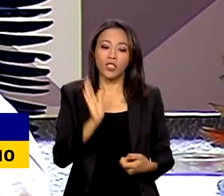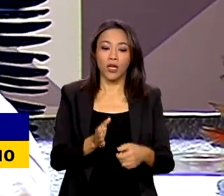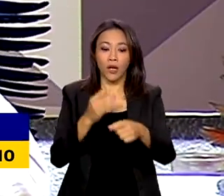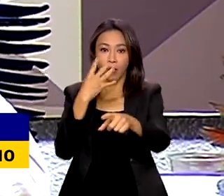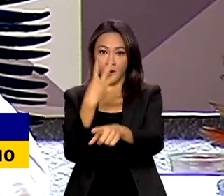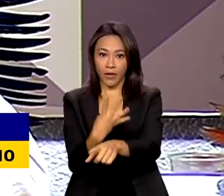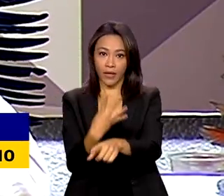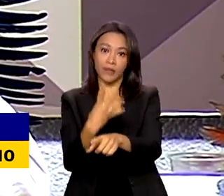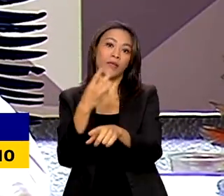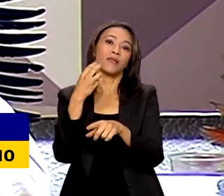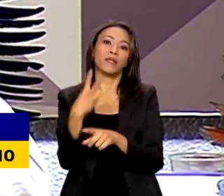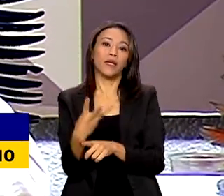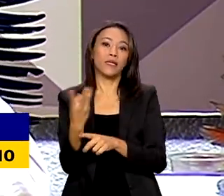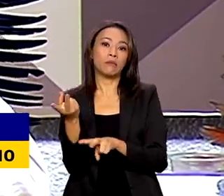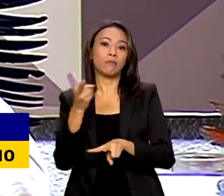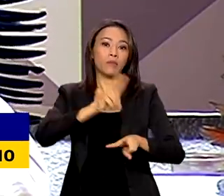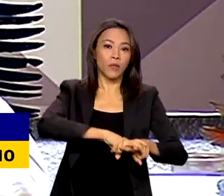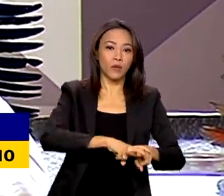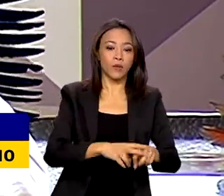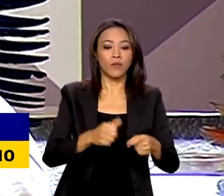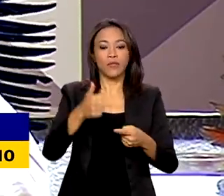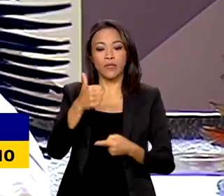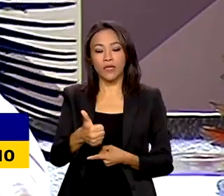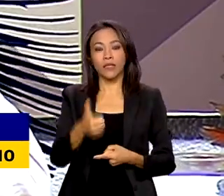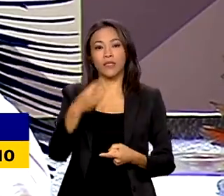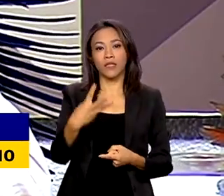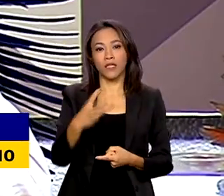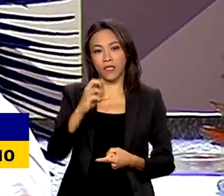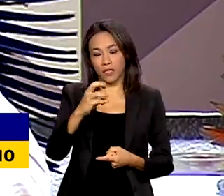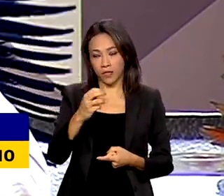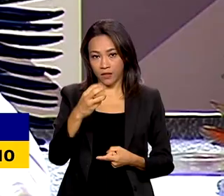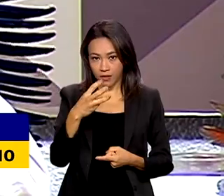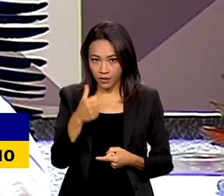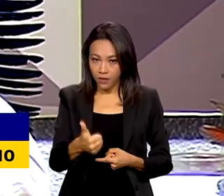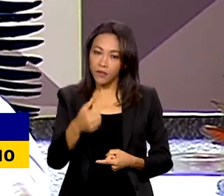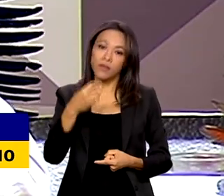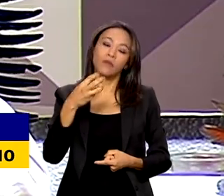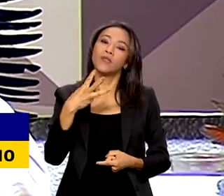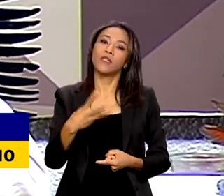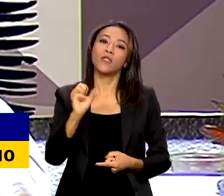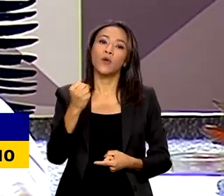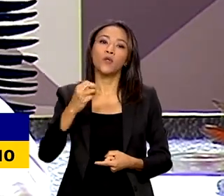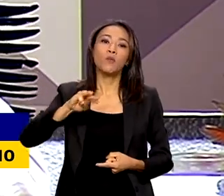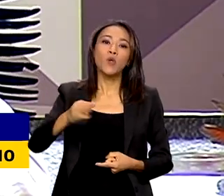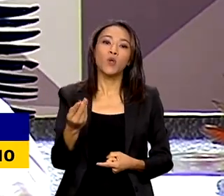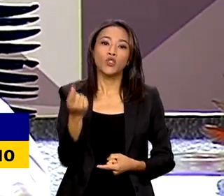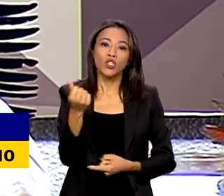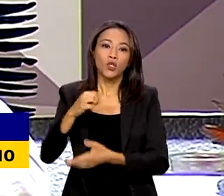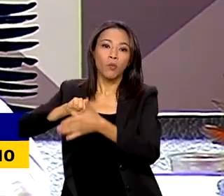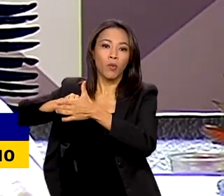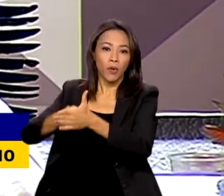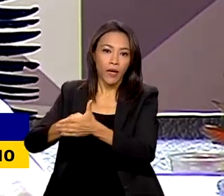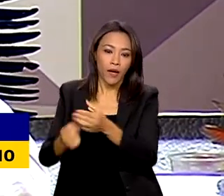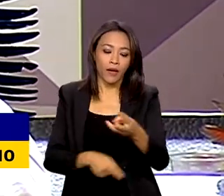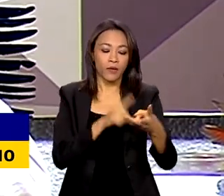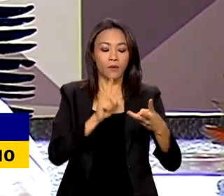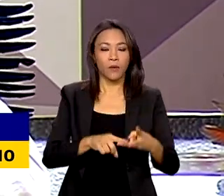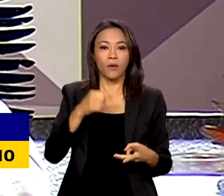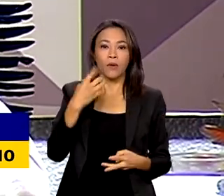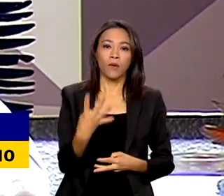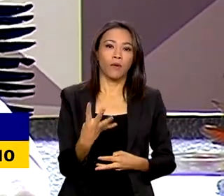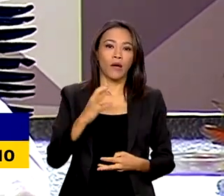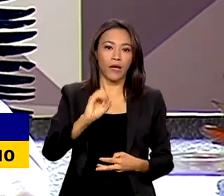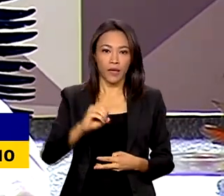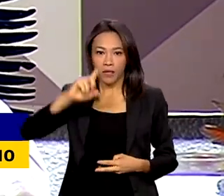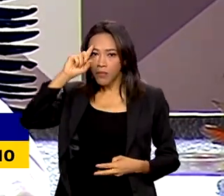realizadas, né? Foram 138 milhões de dinheiro bloqueado, né? Foram 40 mandados